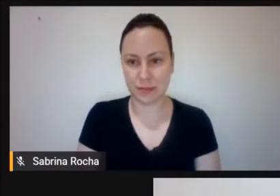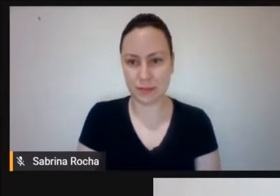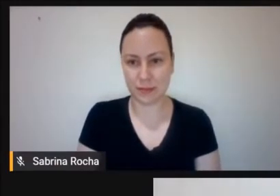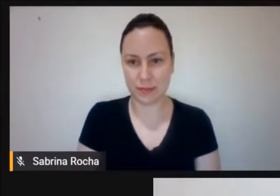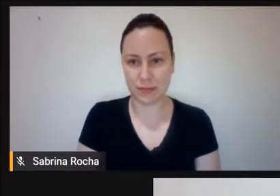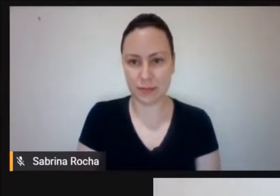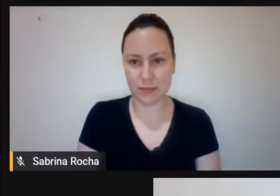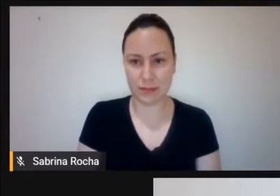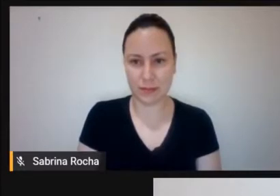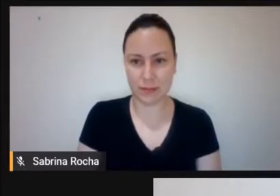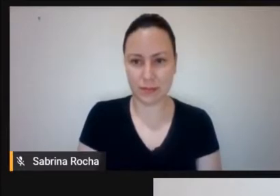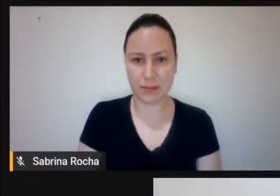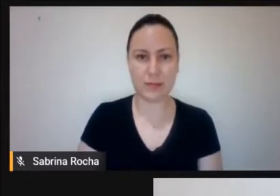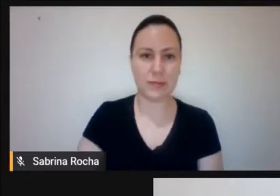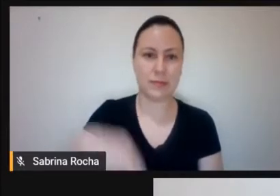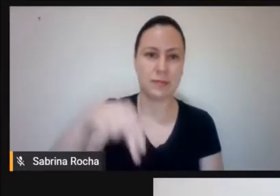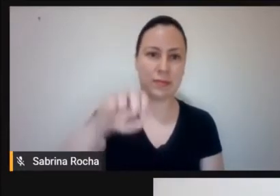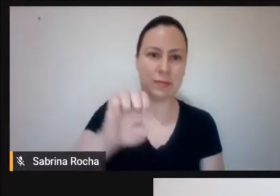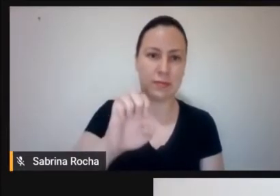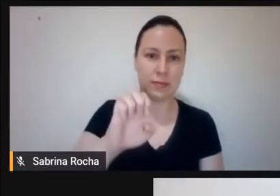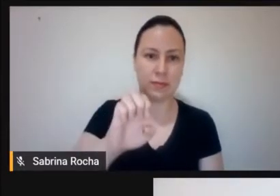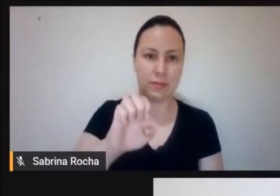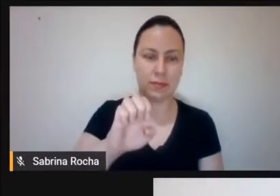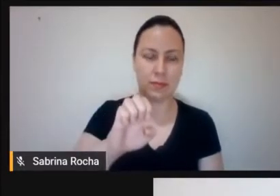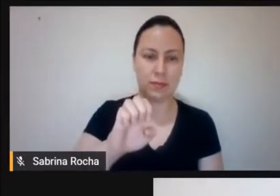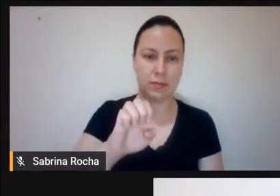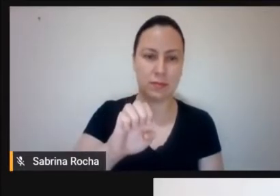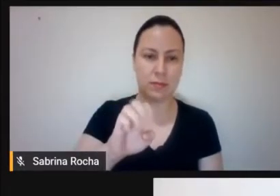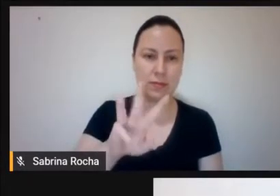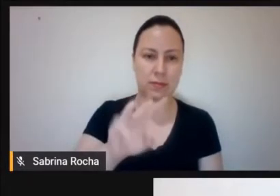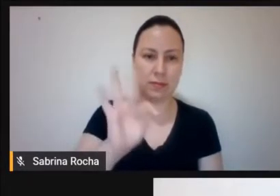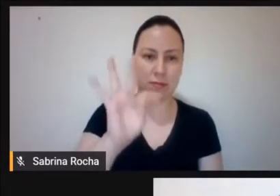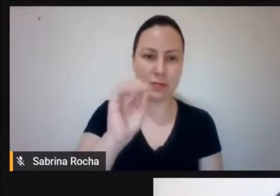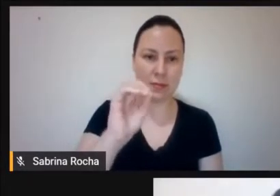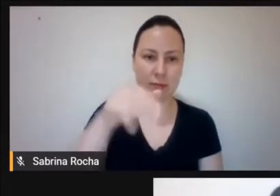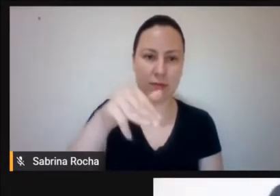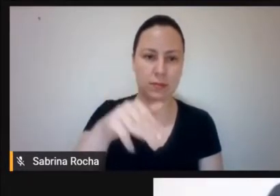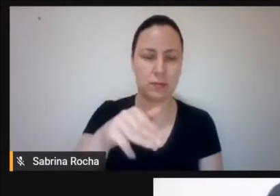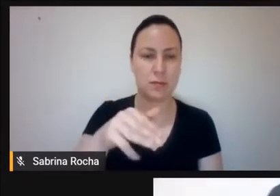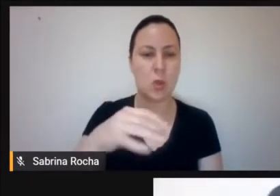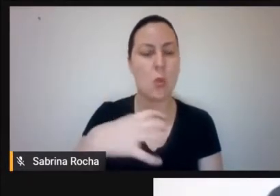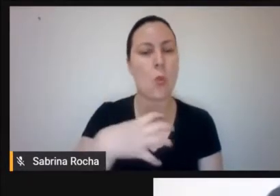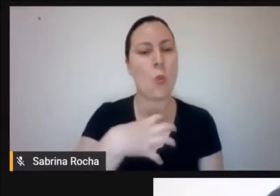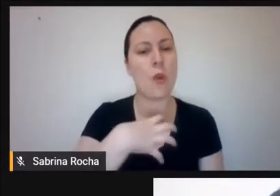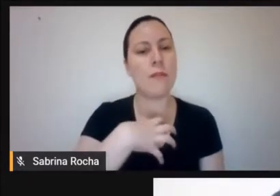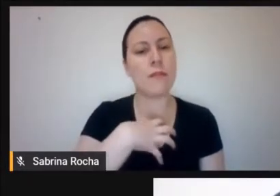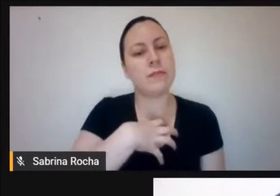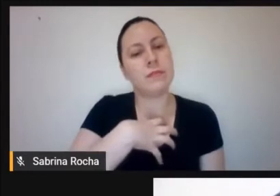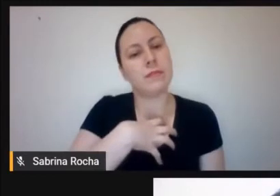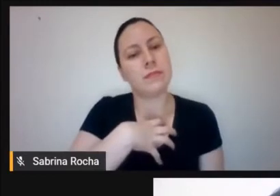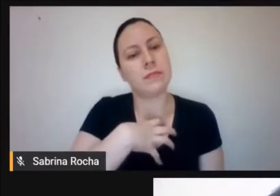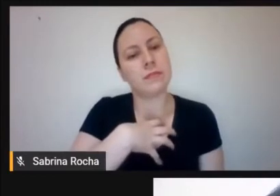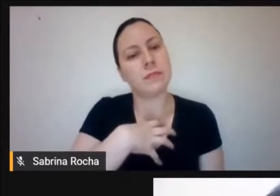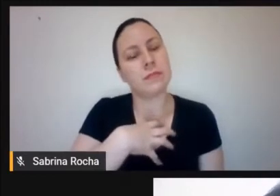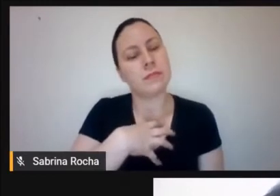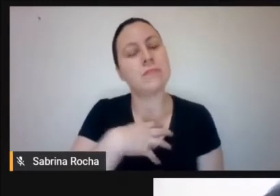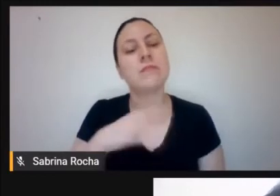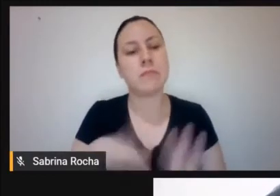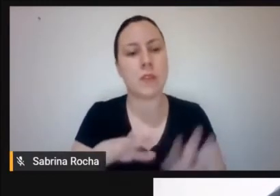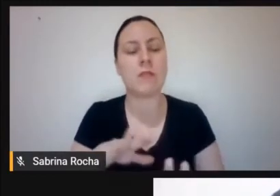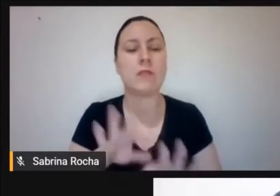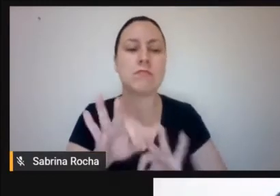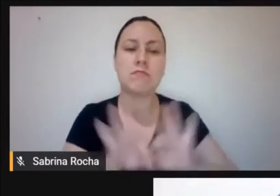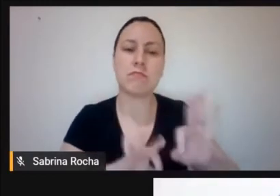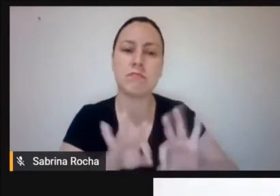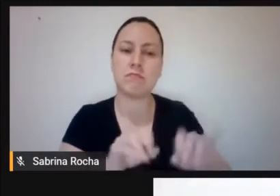Newton Nunes pergunta: o afeto pode ser uma estratégia na elaboração de uma educação